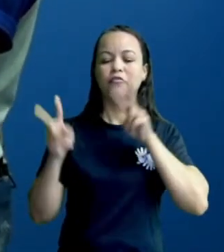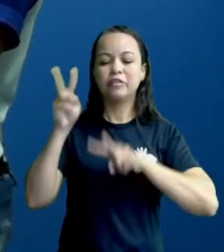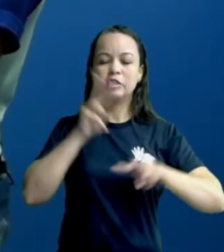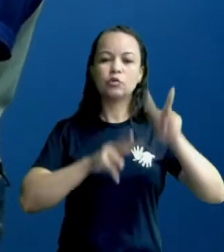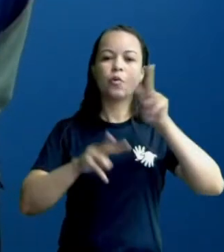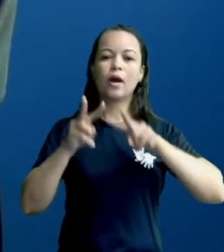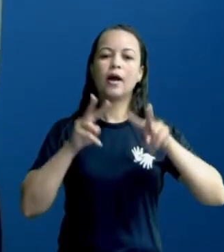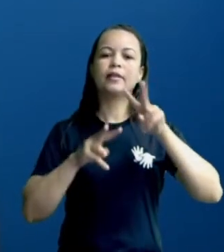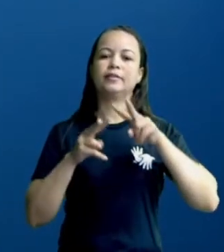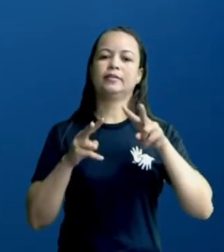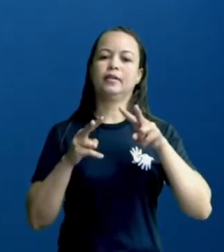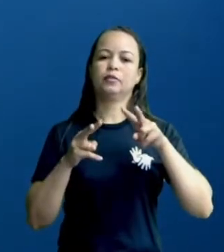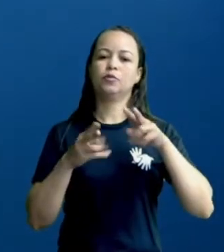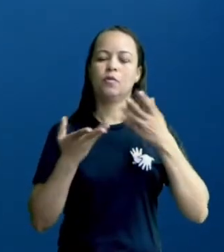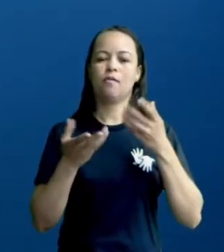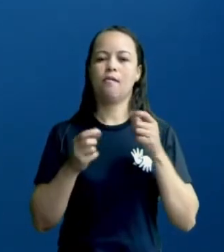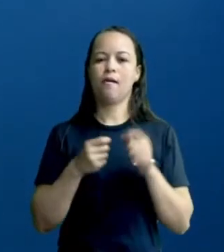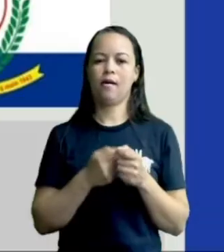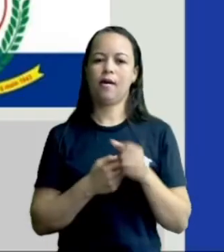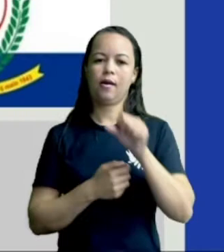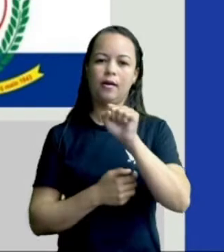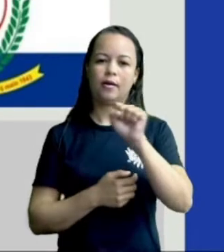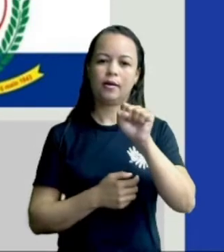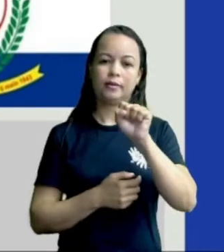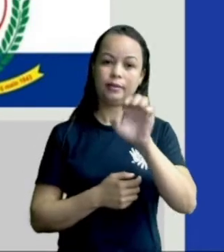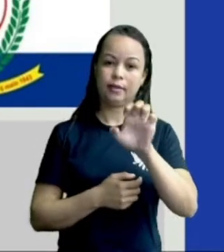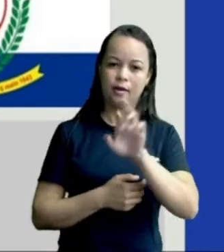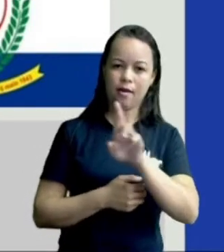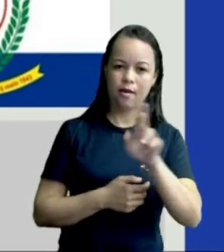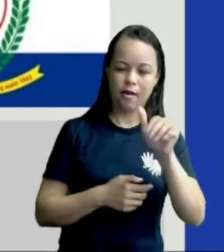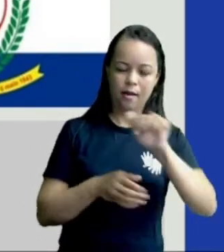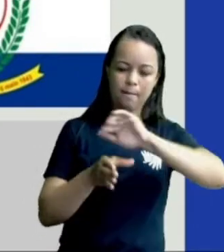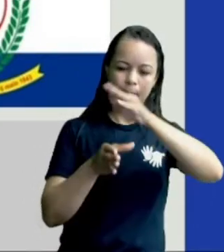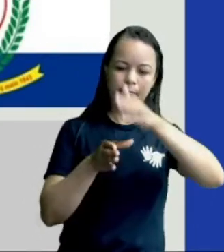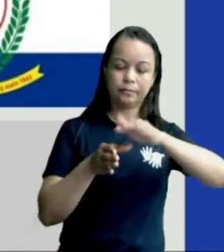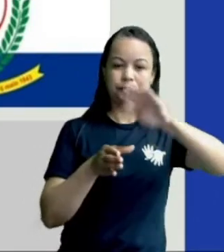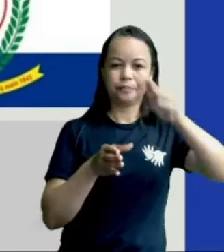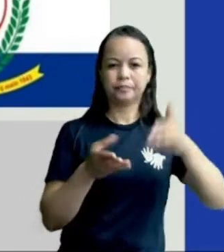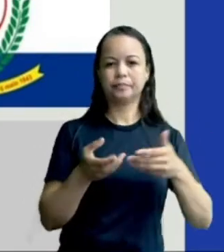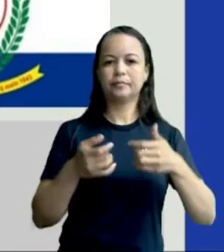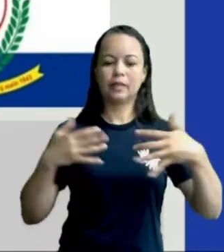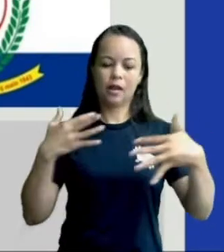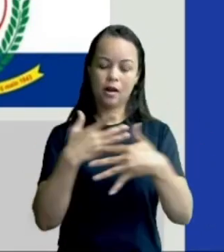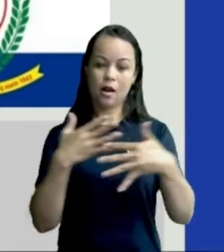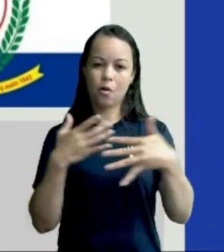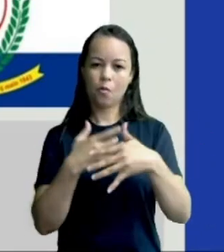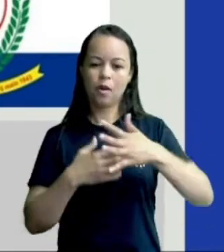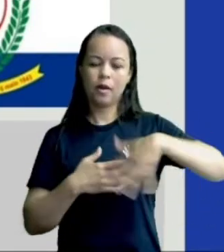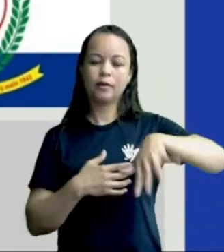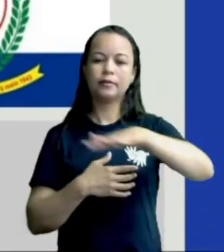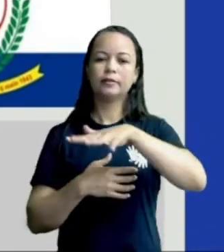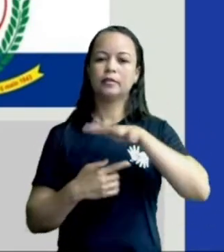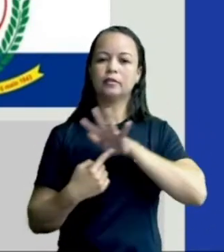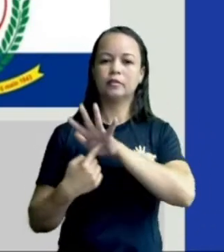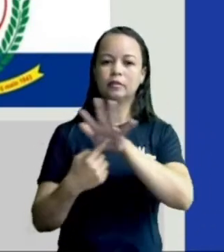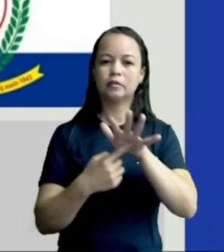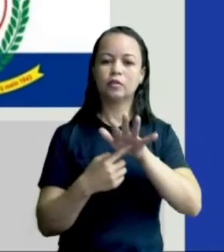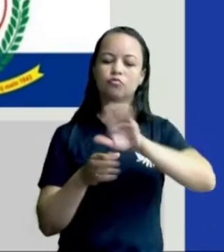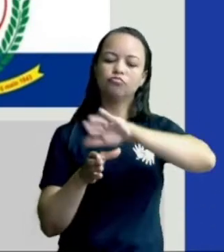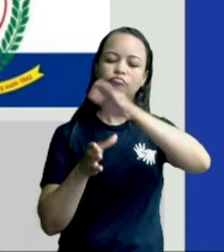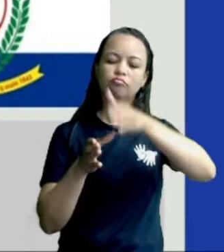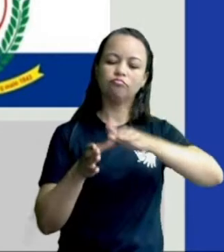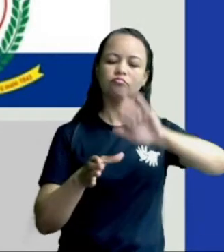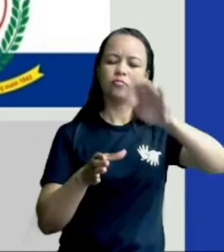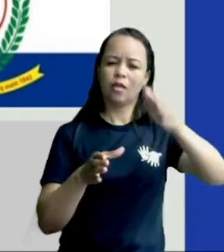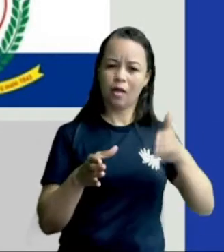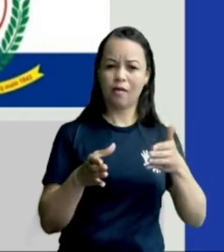visualizando já a serra. Na área urbana, distingue-se áreas situadas a altitudes